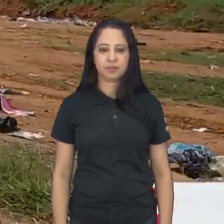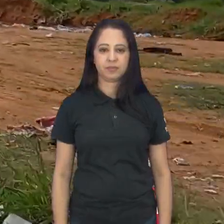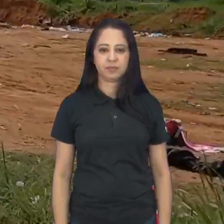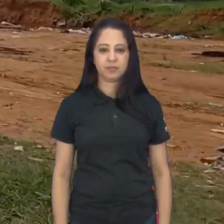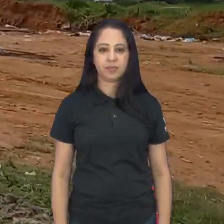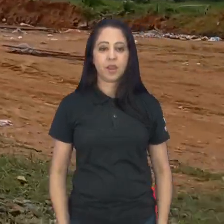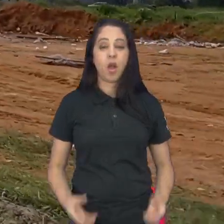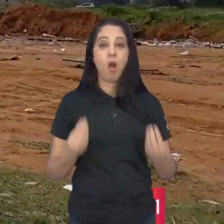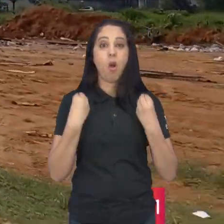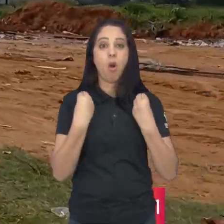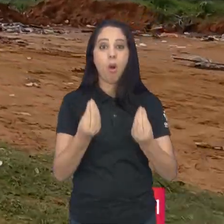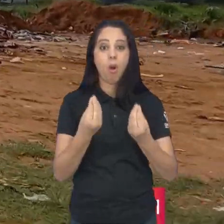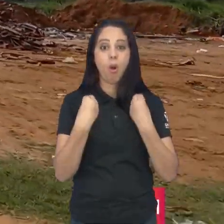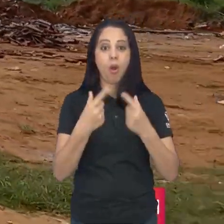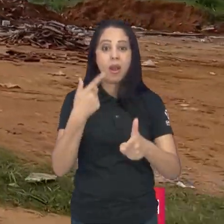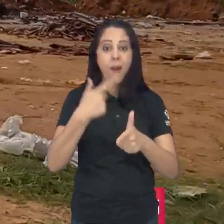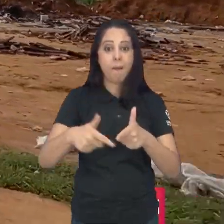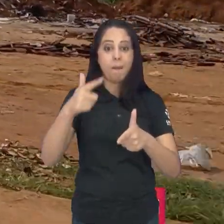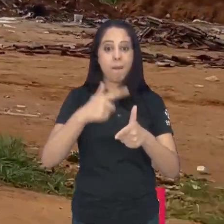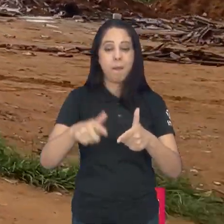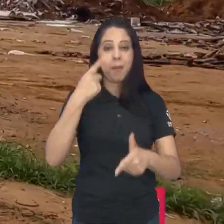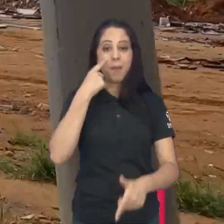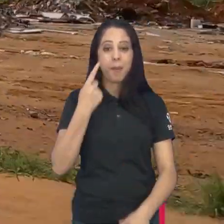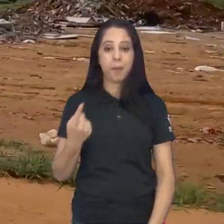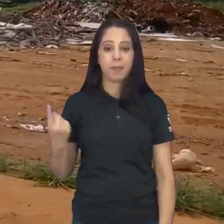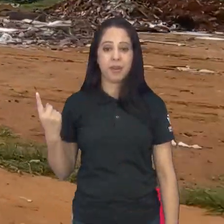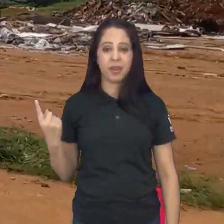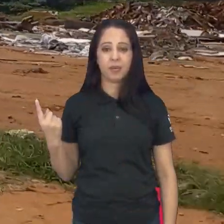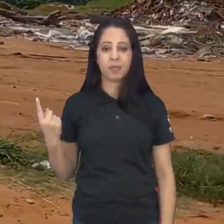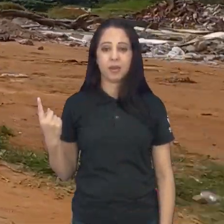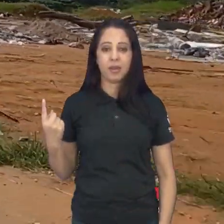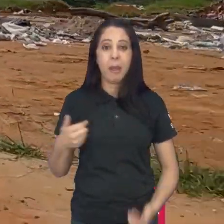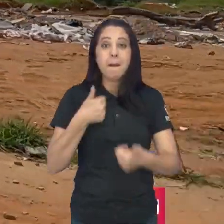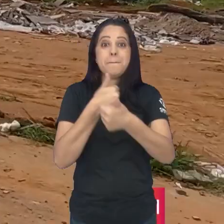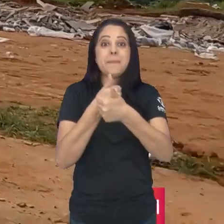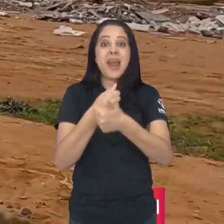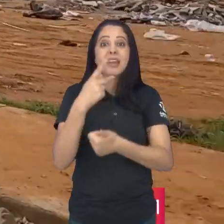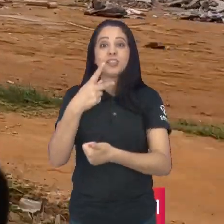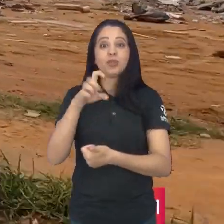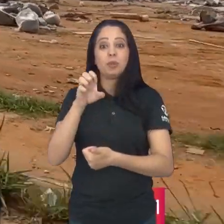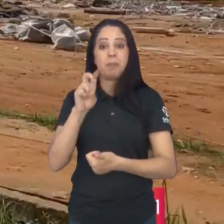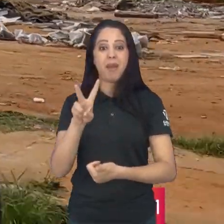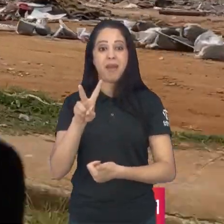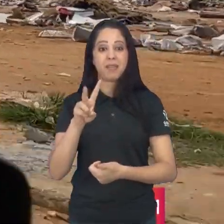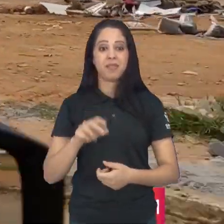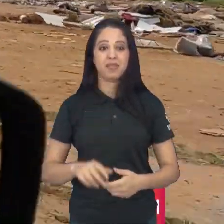Olha a situação. Isso em frente a um PEV.